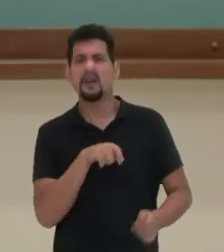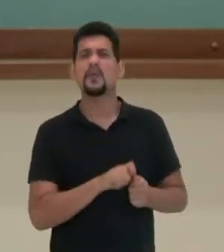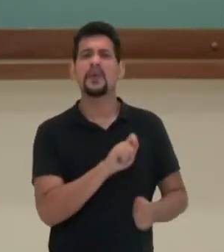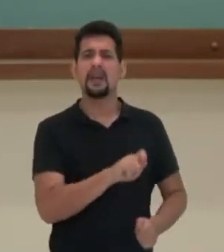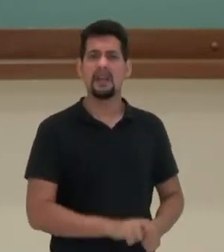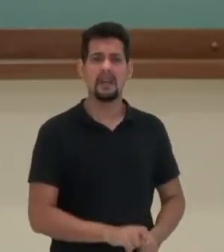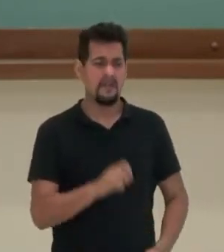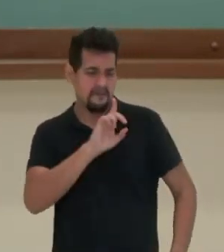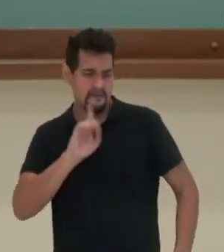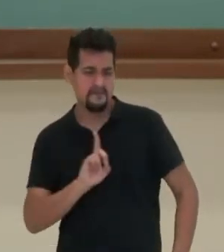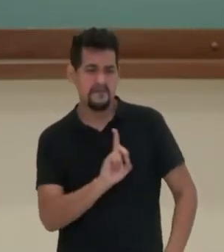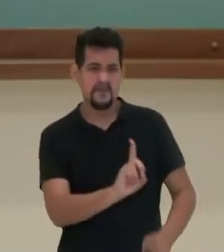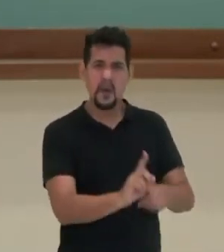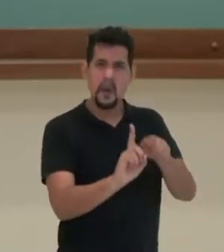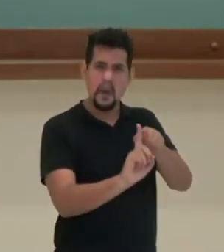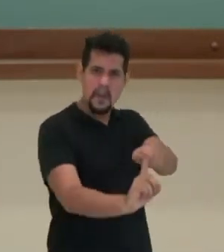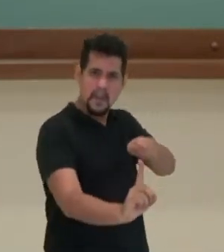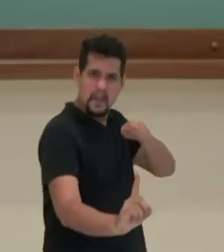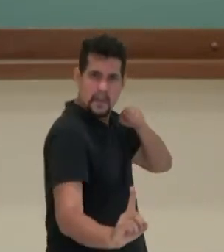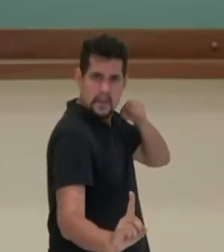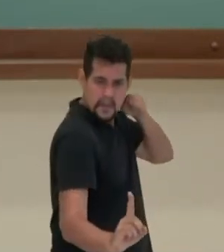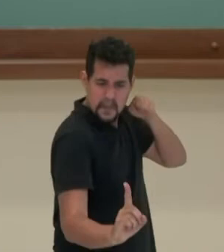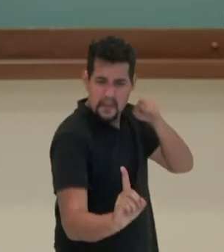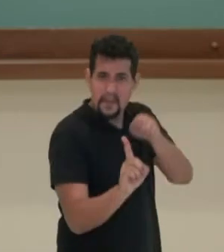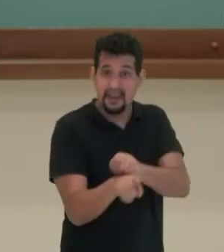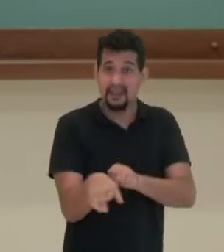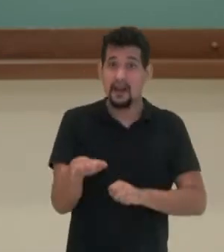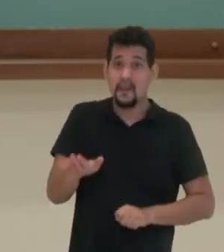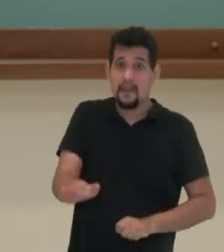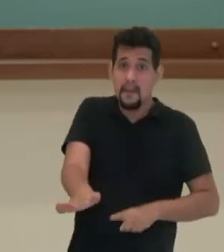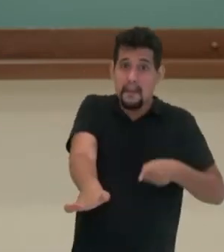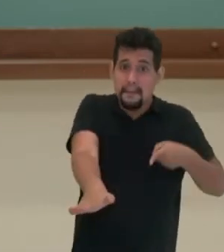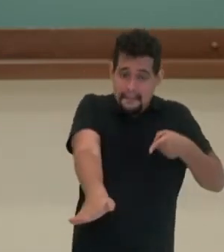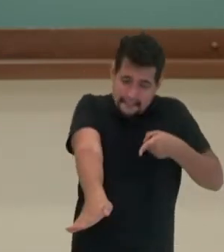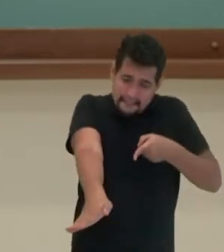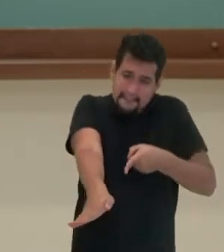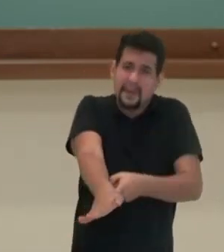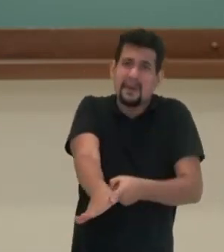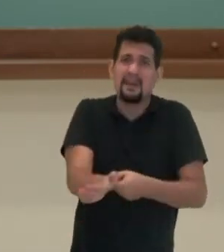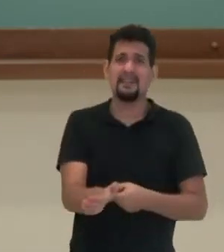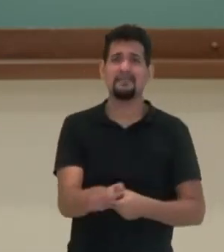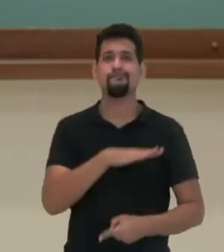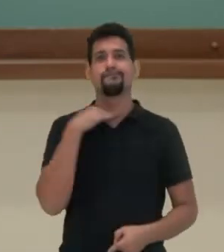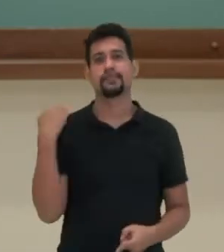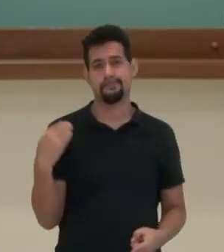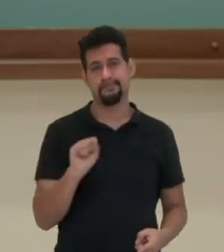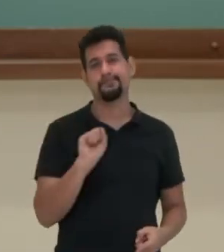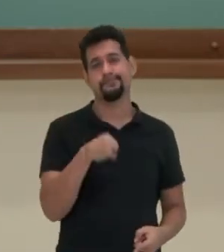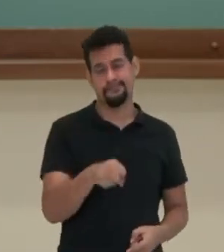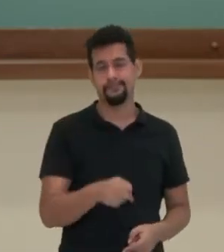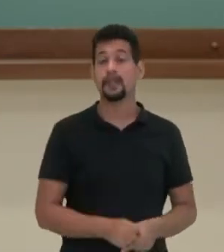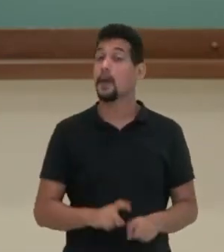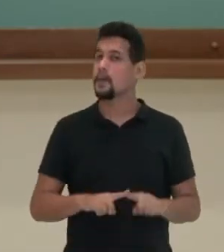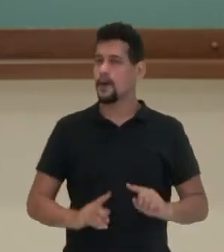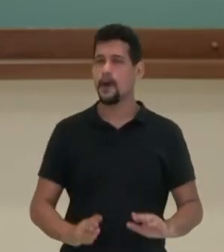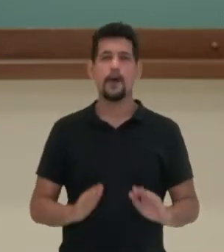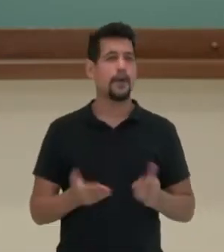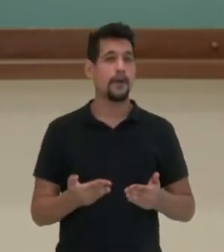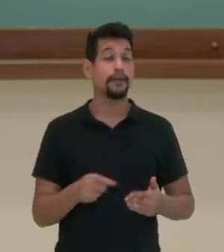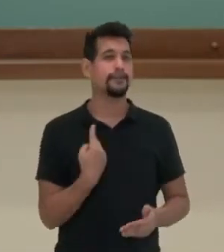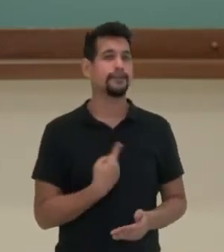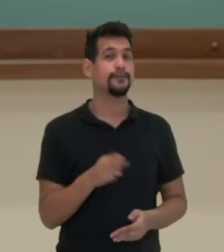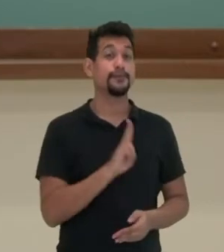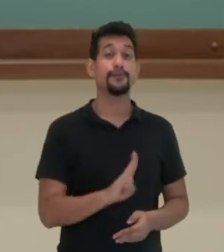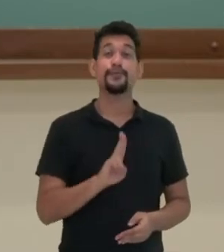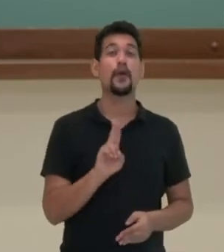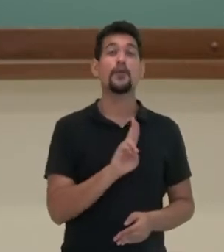foi lá e lançou uma flecha no calcanhar, que era o único lugar que ele era desprotegido, e ele acaba morrendo. Então, hoje a gente usa o